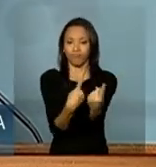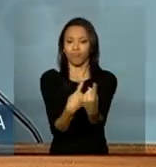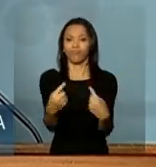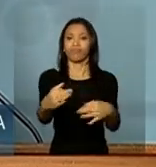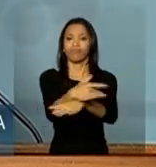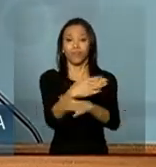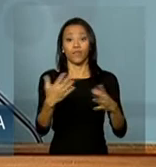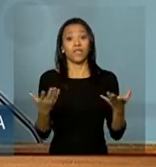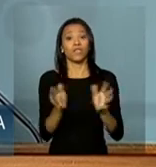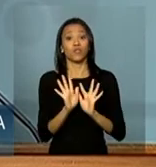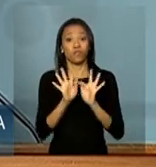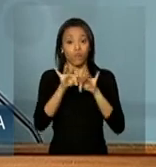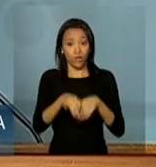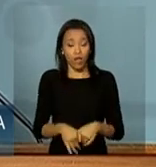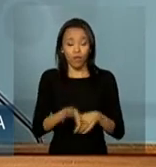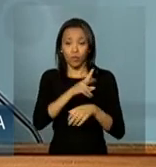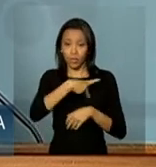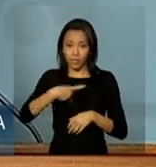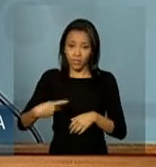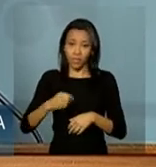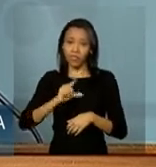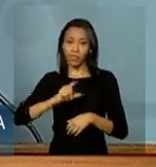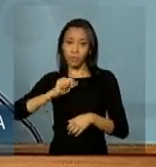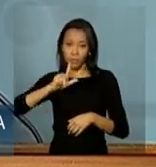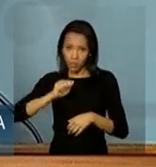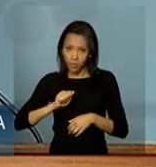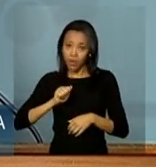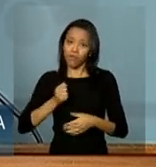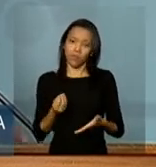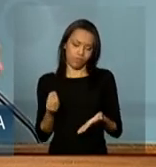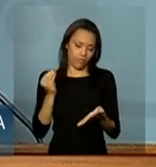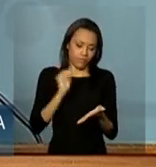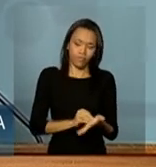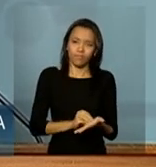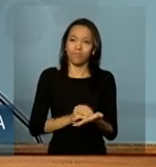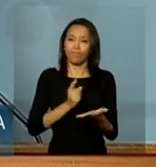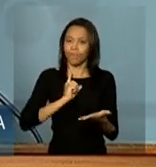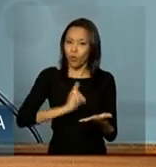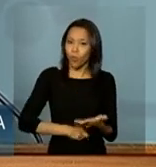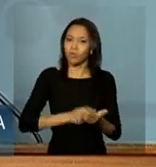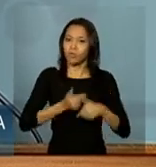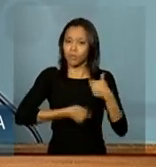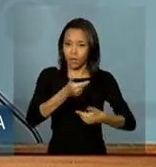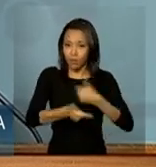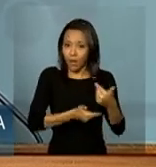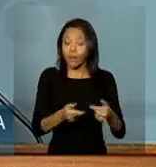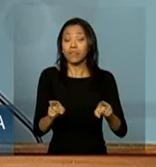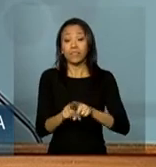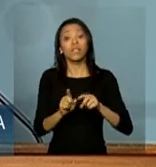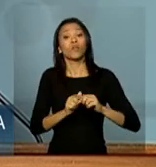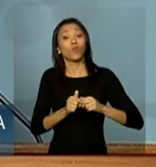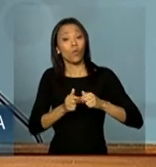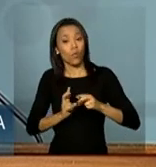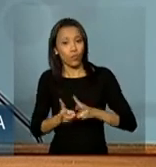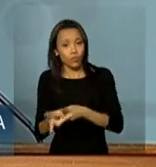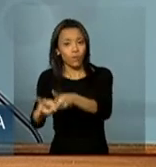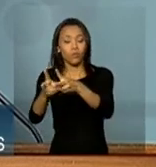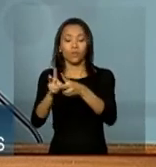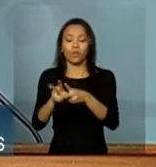no final do governo do presidente Lula, e muito fortemente no governo da presidenta